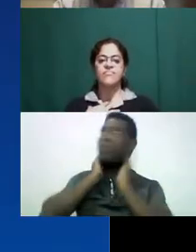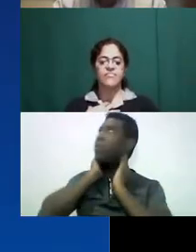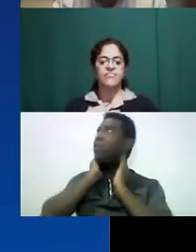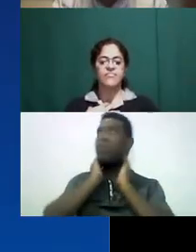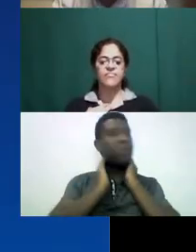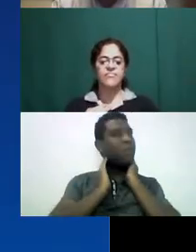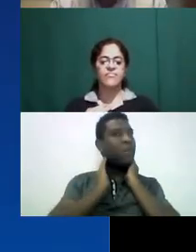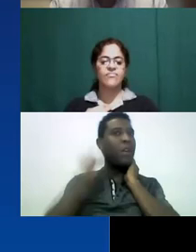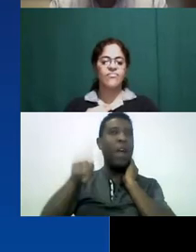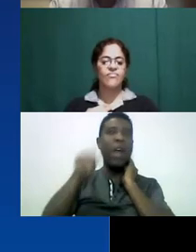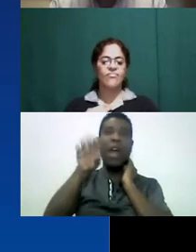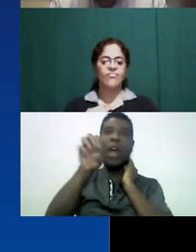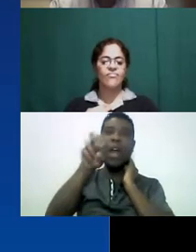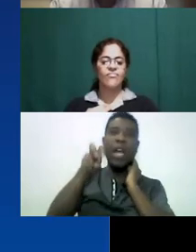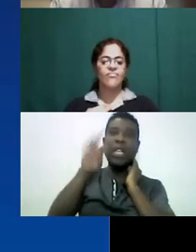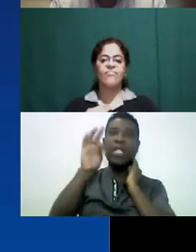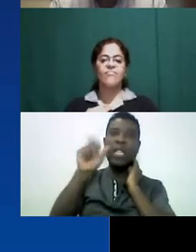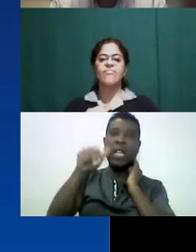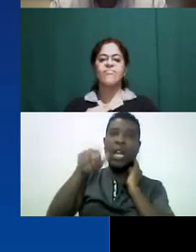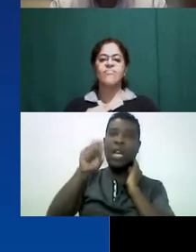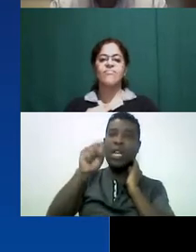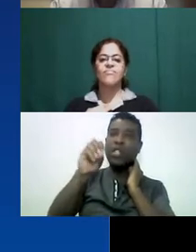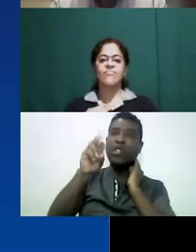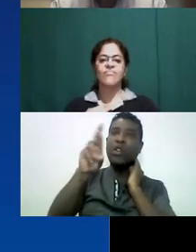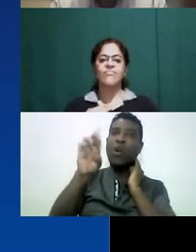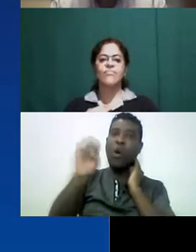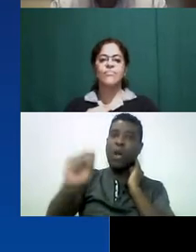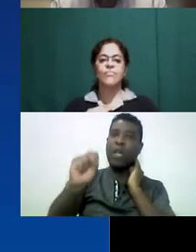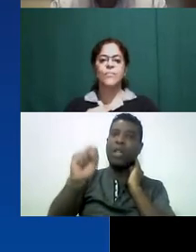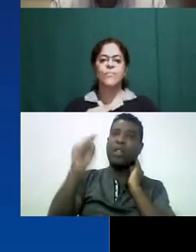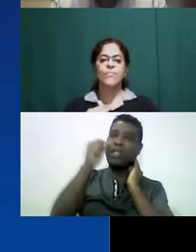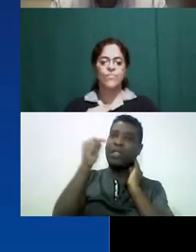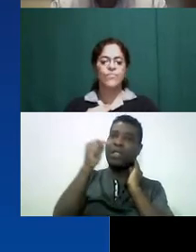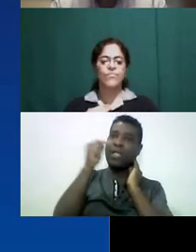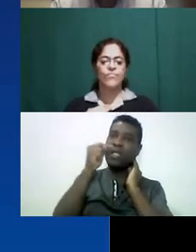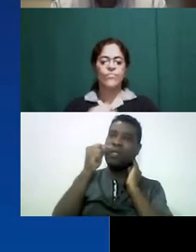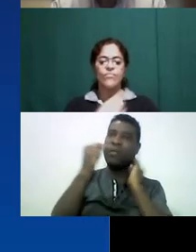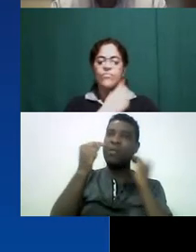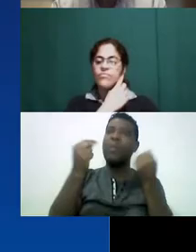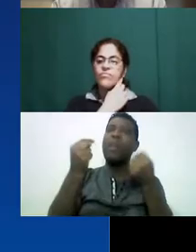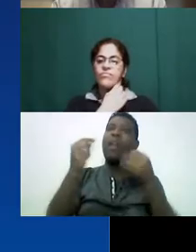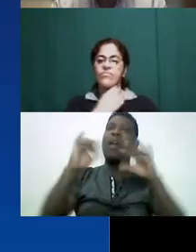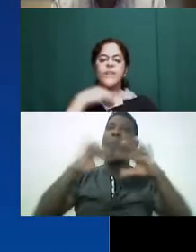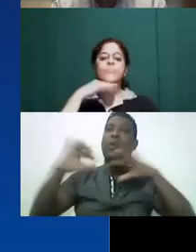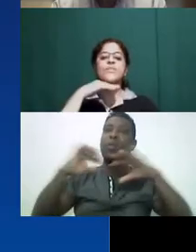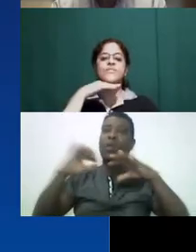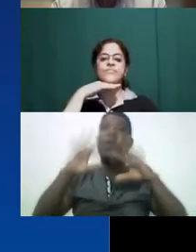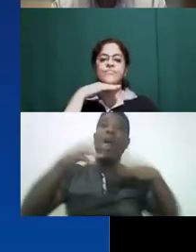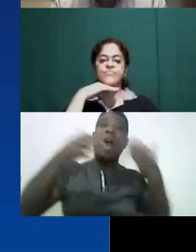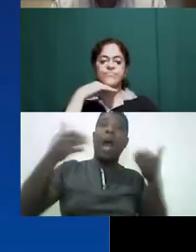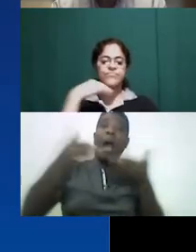Extensores. Agora, vamos falar um pouquinho sobre os músculos flexores, tá?